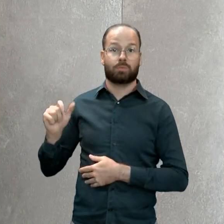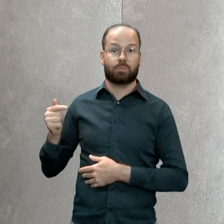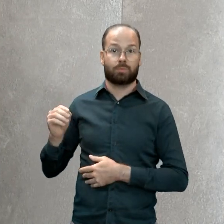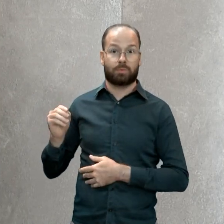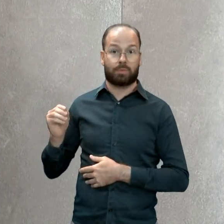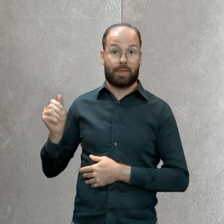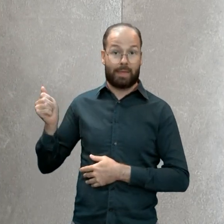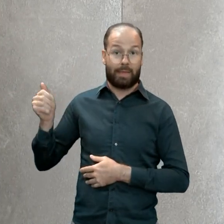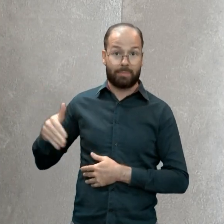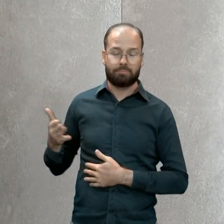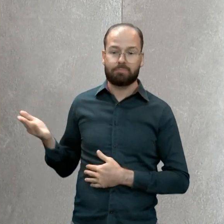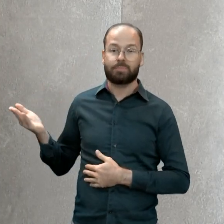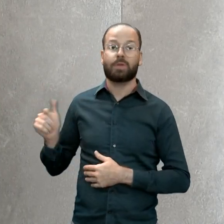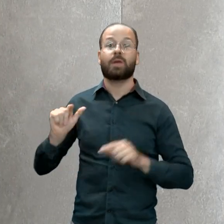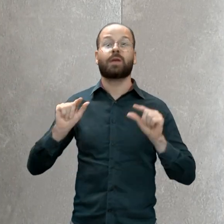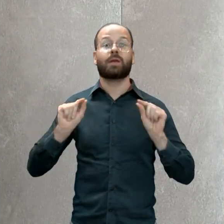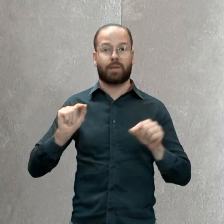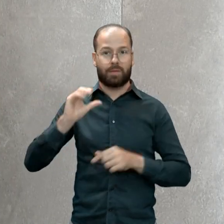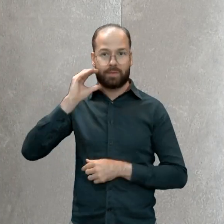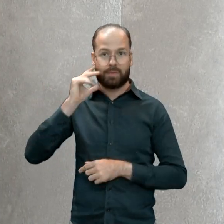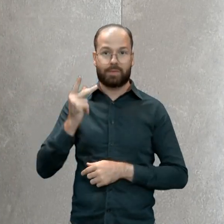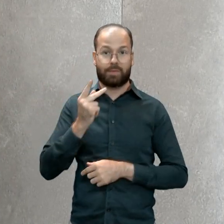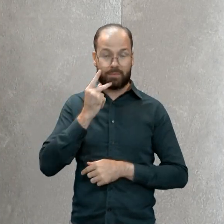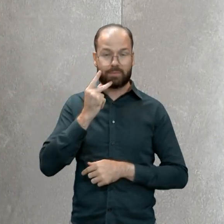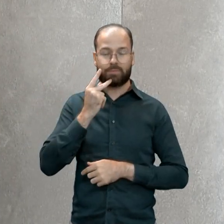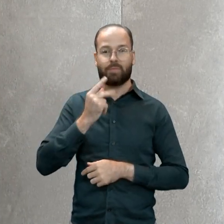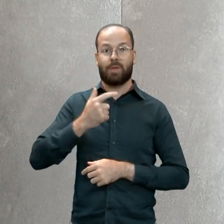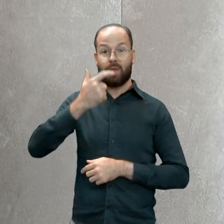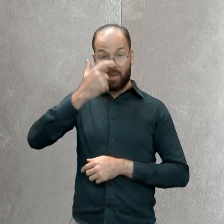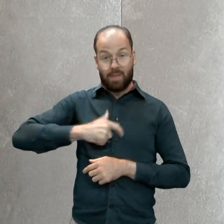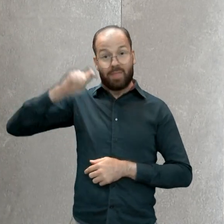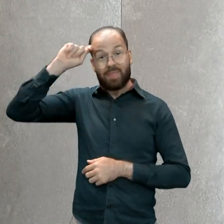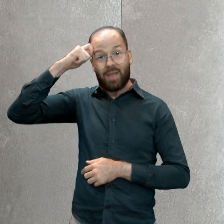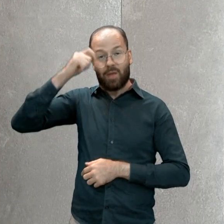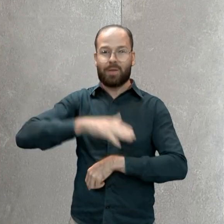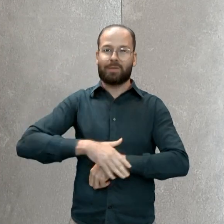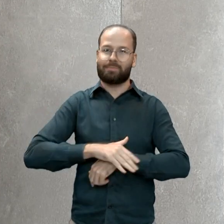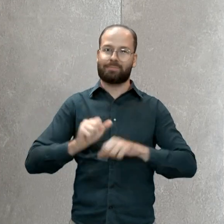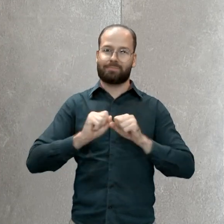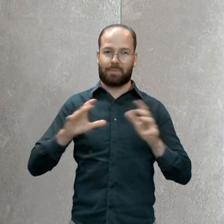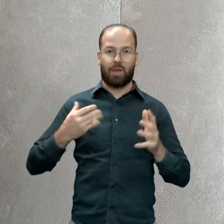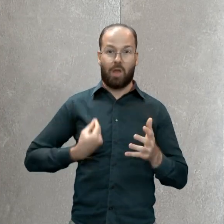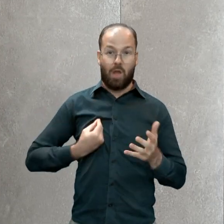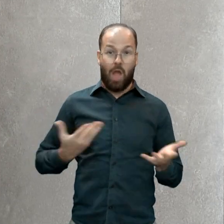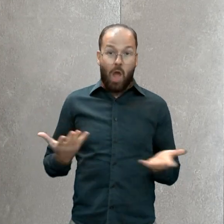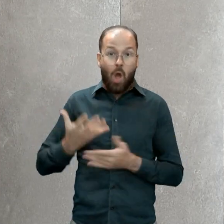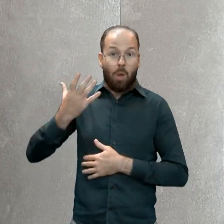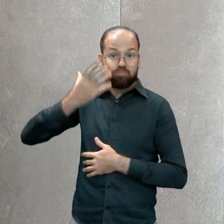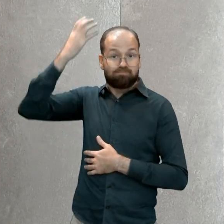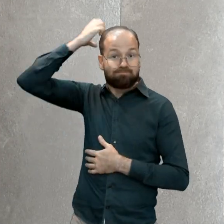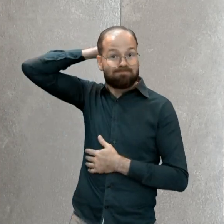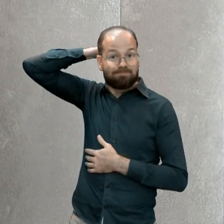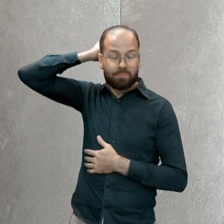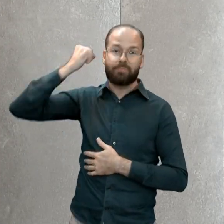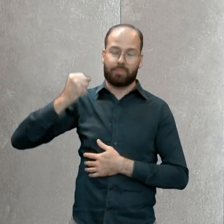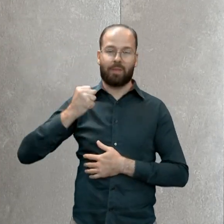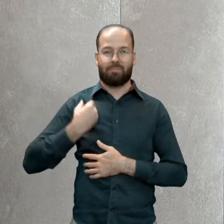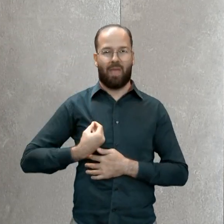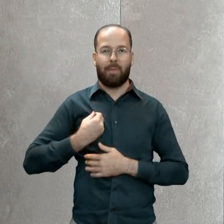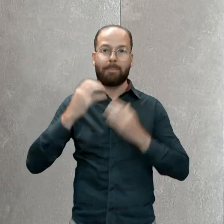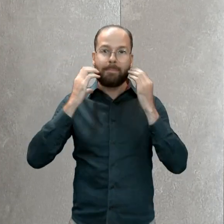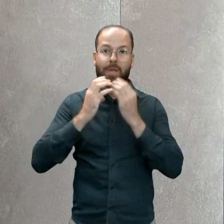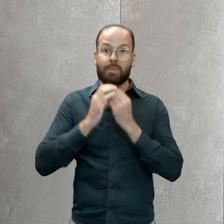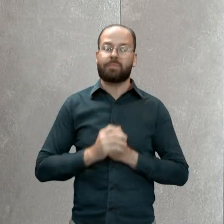AM. Eu sou Cássio Neves, um homem negro de pele clara, com cabelos black power que estão amarrados em coque, e eu uso barba. A gente sempre